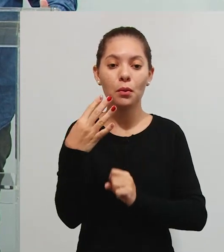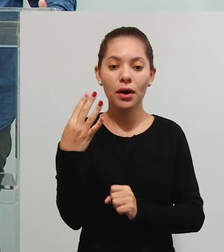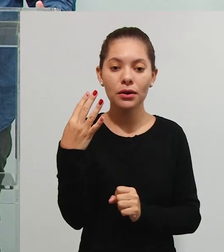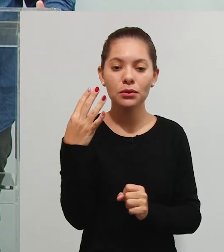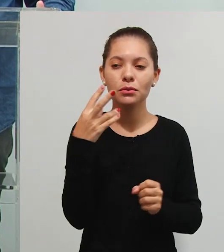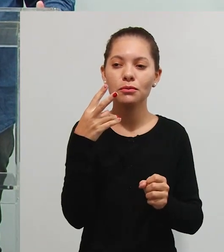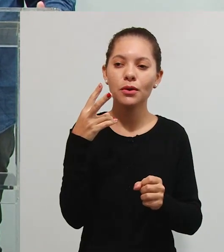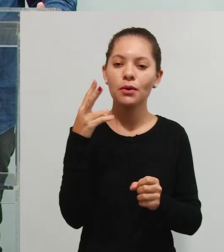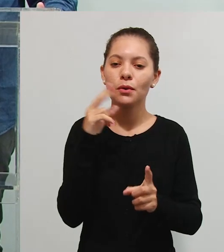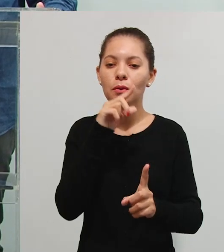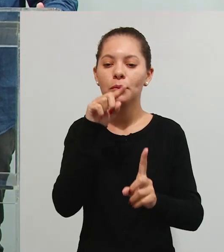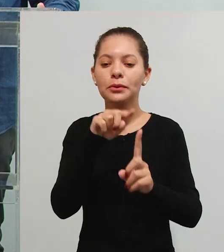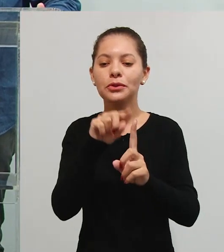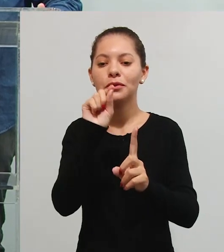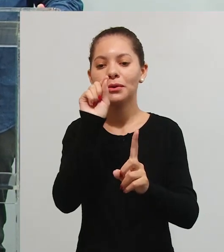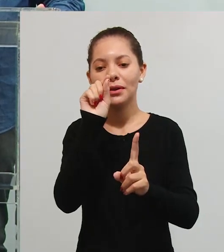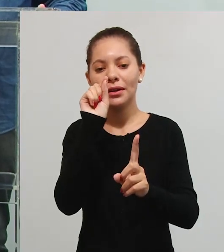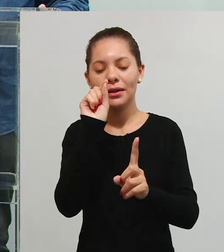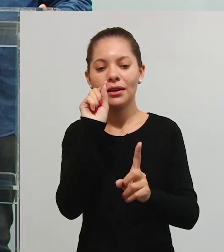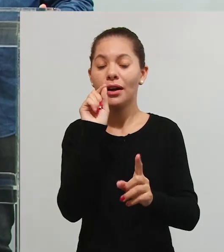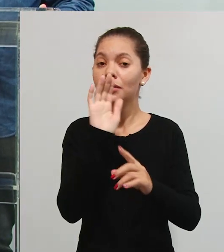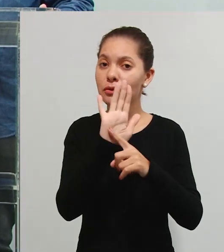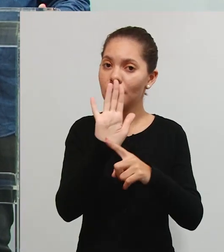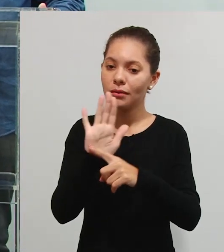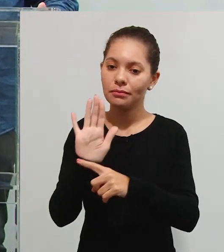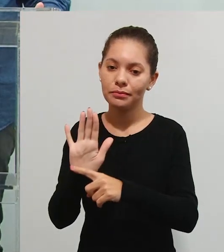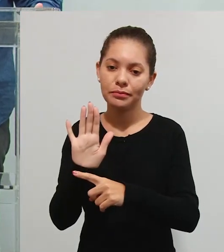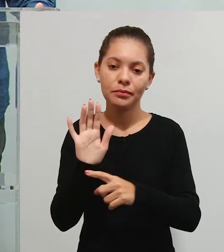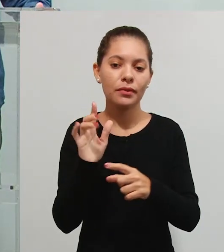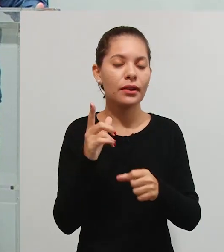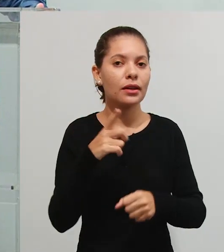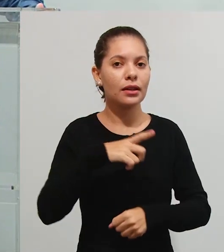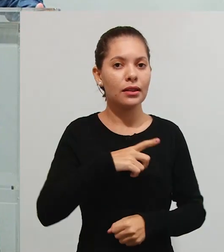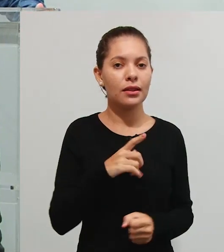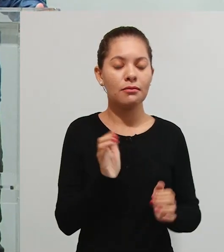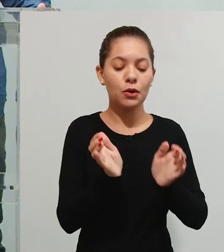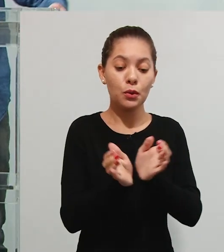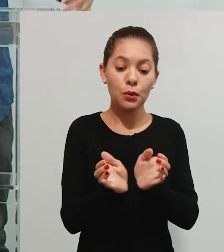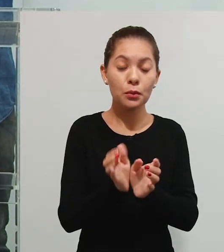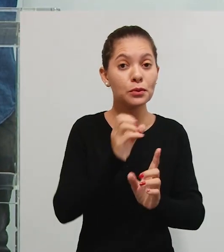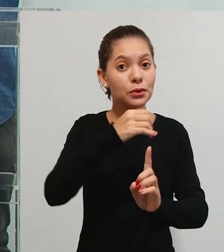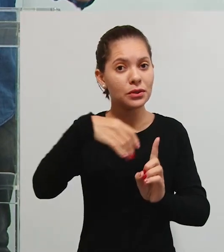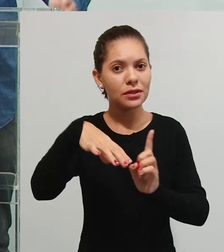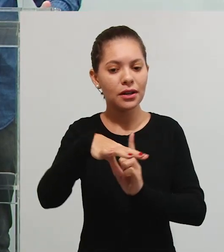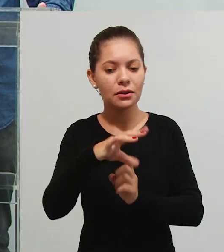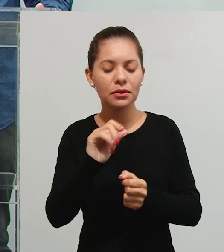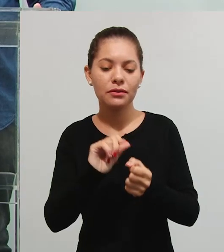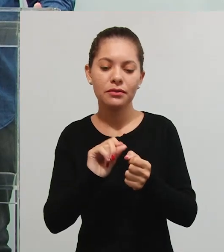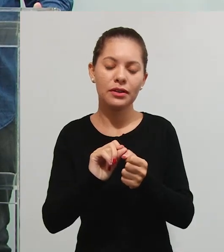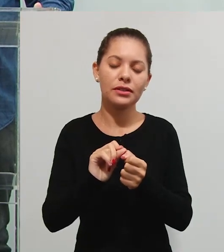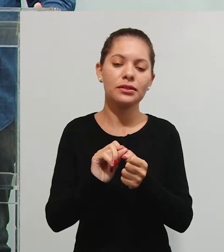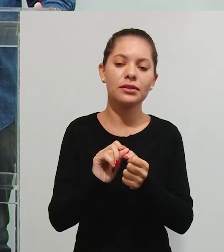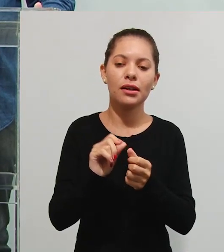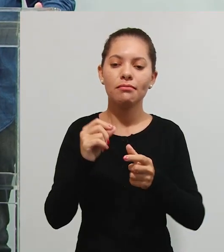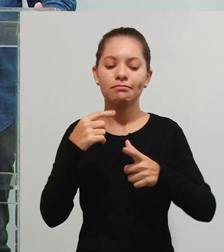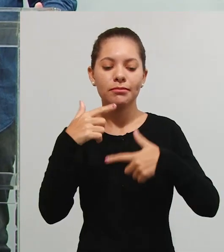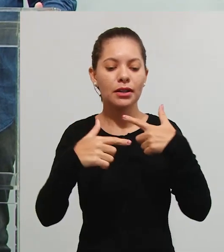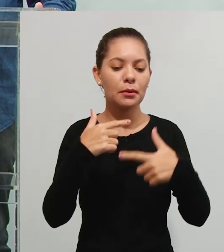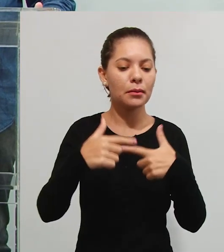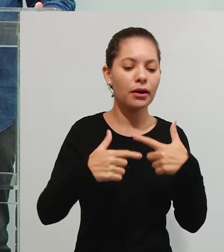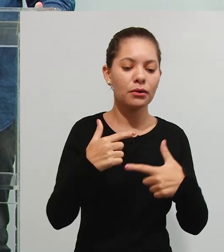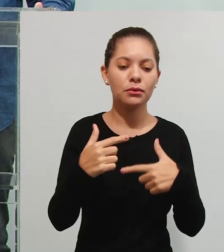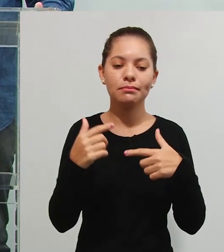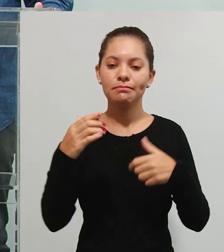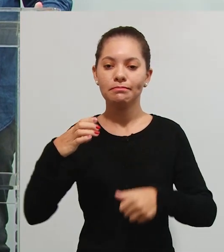dar esse suporte para a comunidade, né? Nós temos alguns grupos também de inovação social que realizam esses trabalhos em cidades,